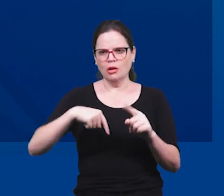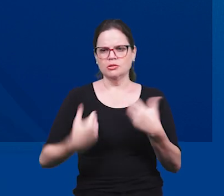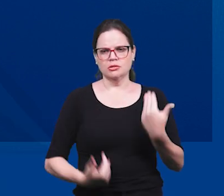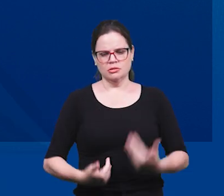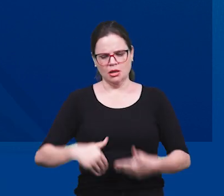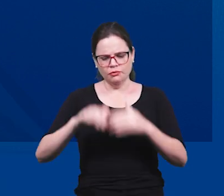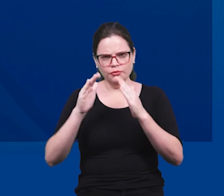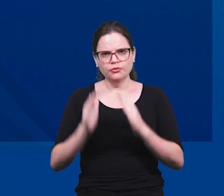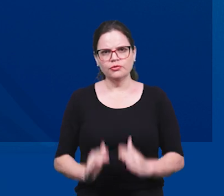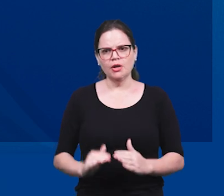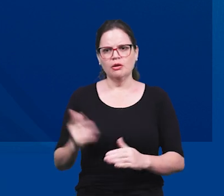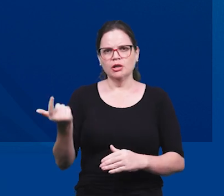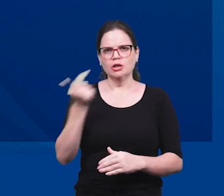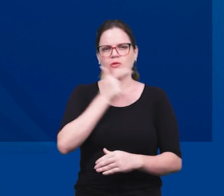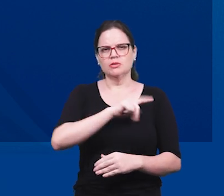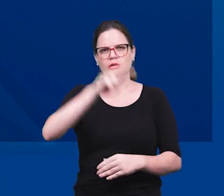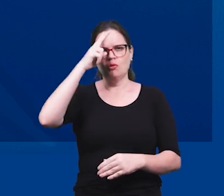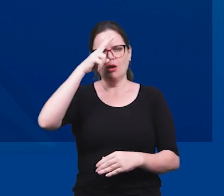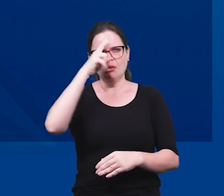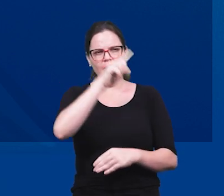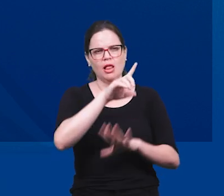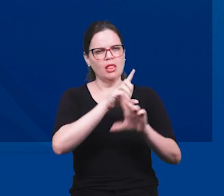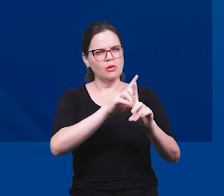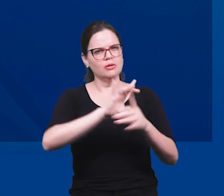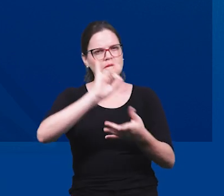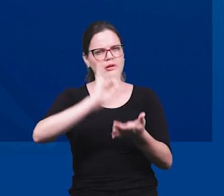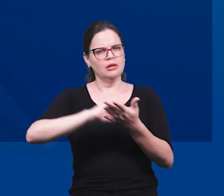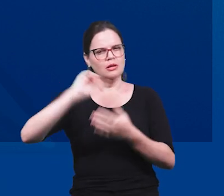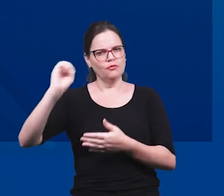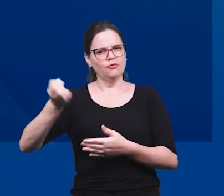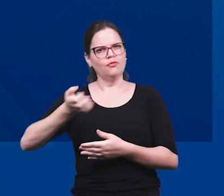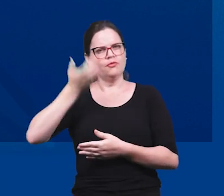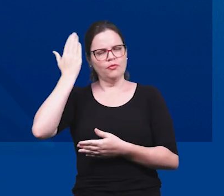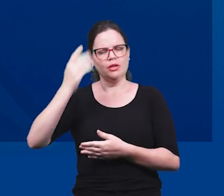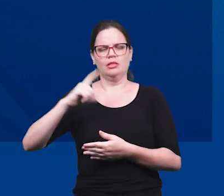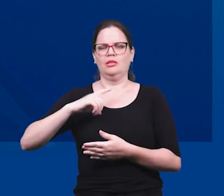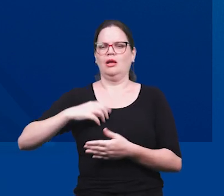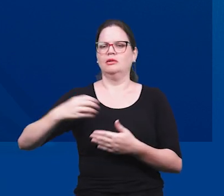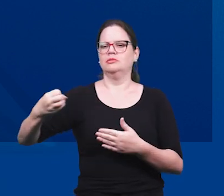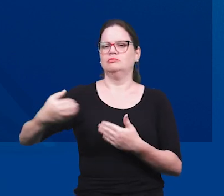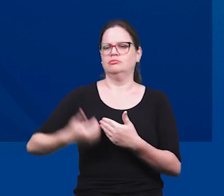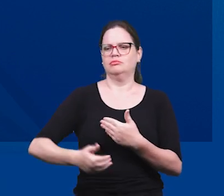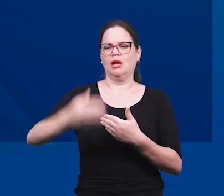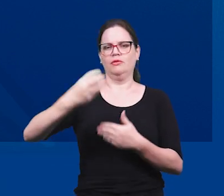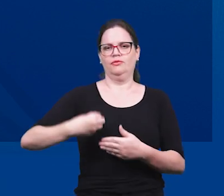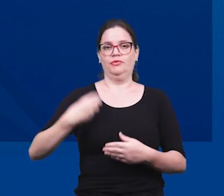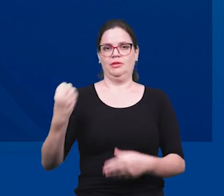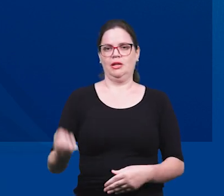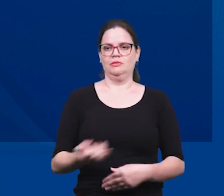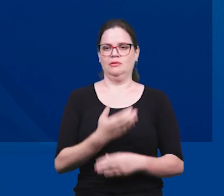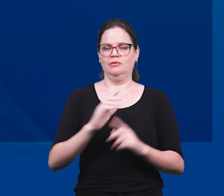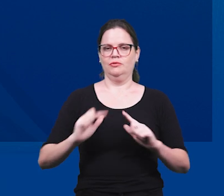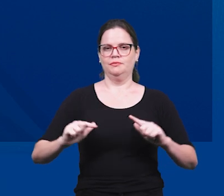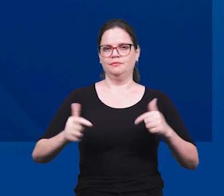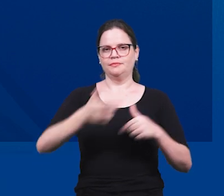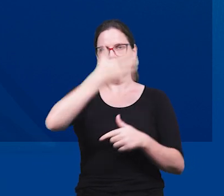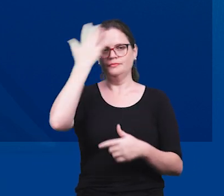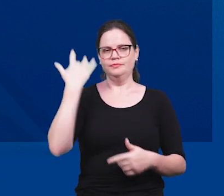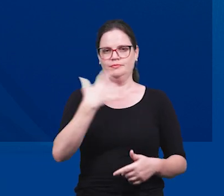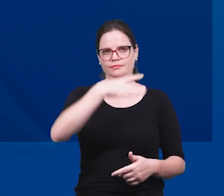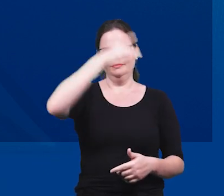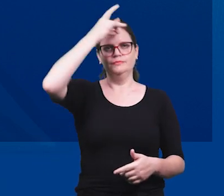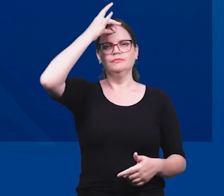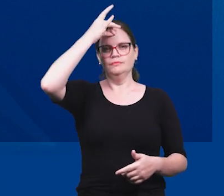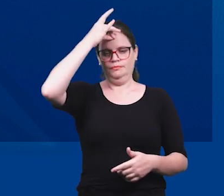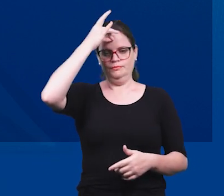nós fomos feitos novas criaturas. E hoje, a operação do Espírito Santo ela é guardada na